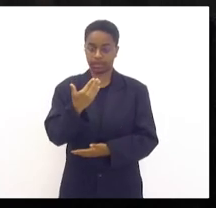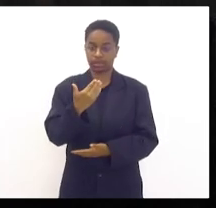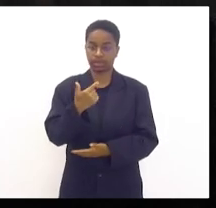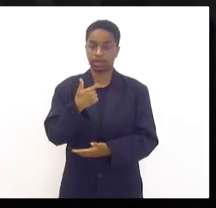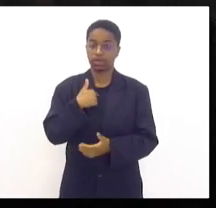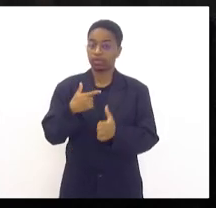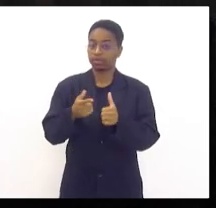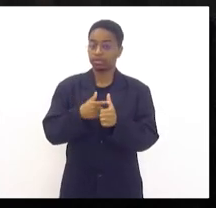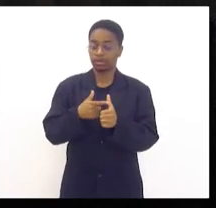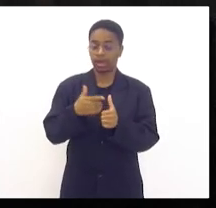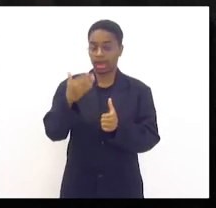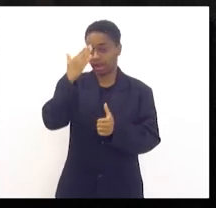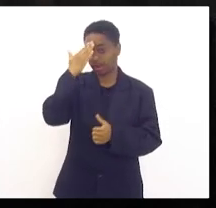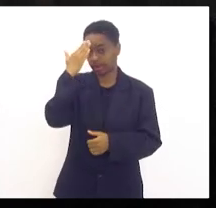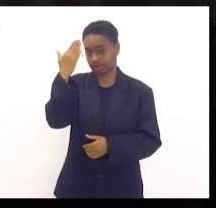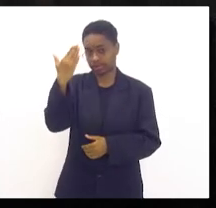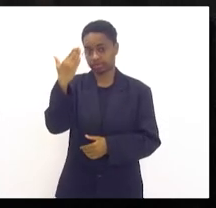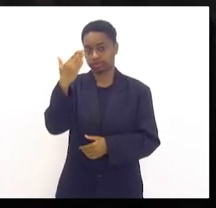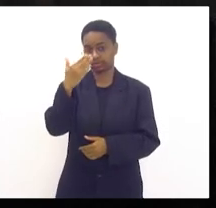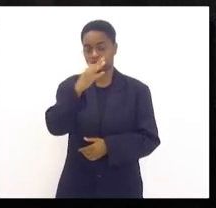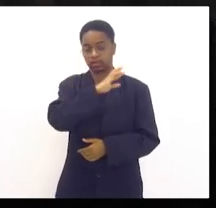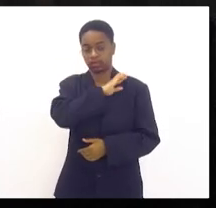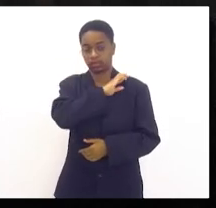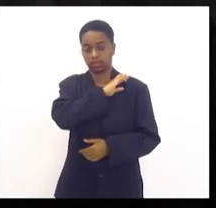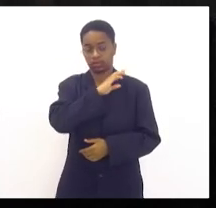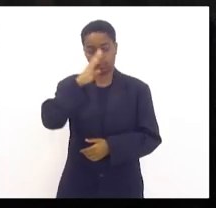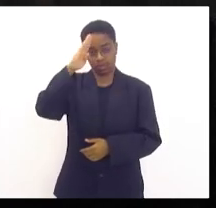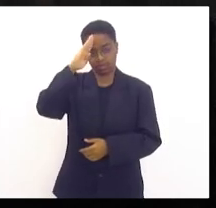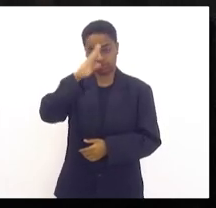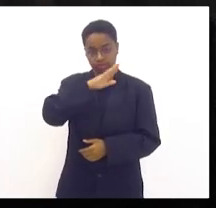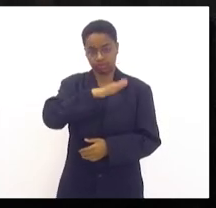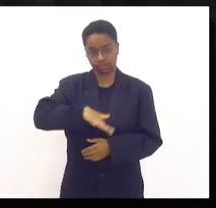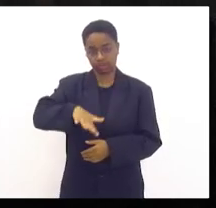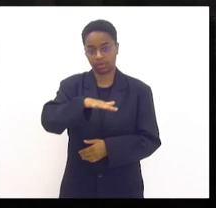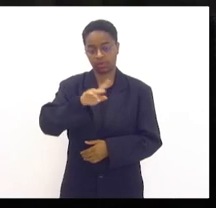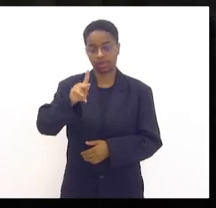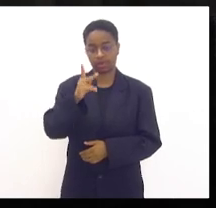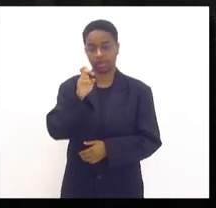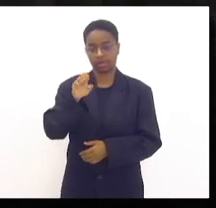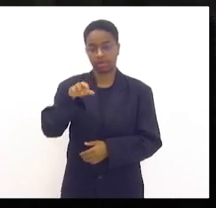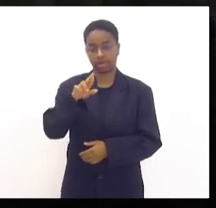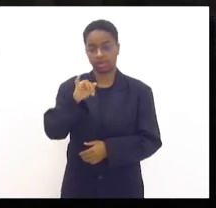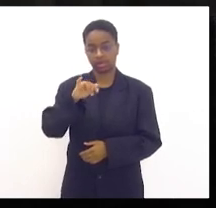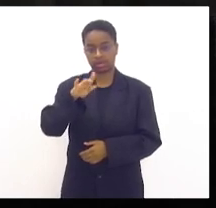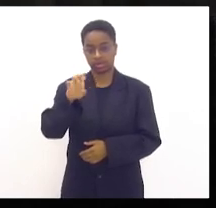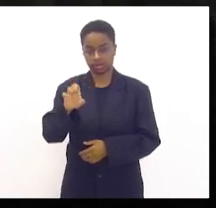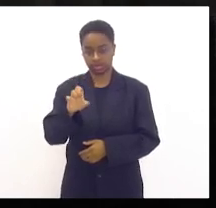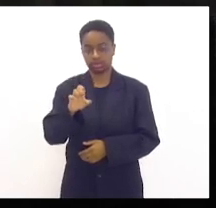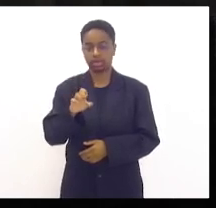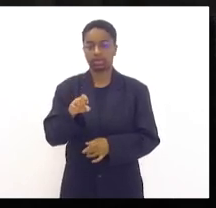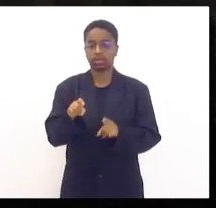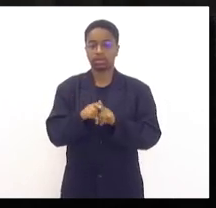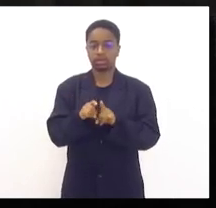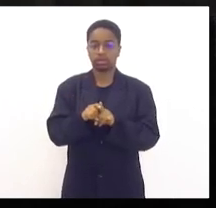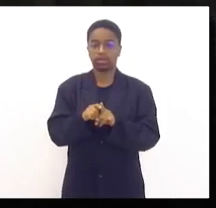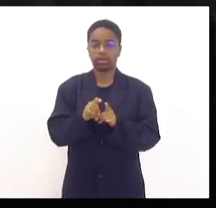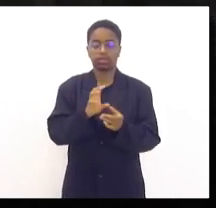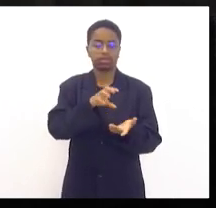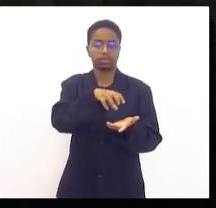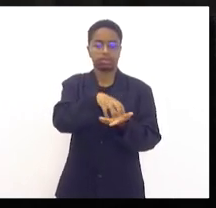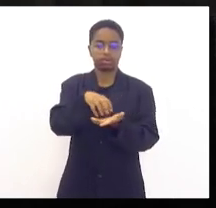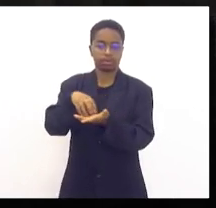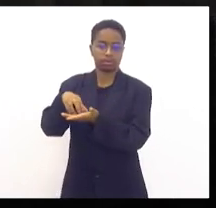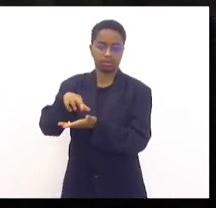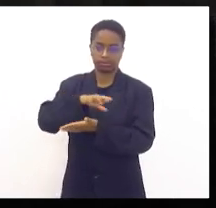primeiro agradecer, né, ao comandante-geral, Coronel Henrique, quero que agradecer ao comandante do 41º, do 20º Batalhão,